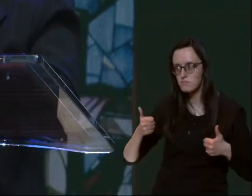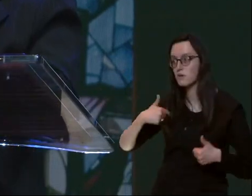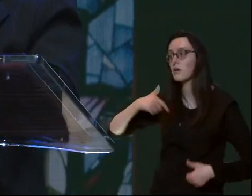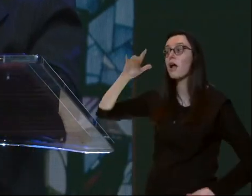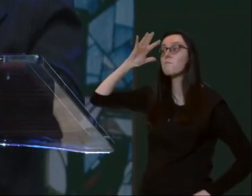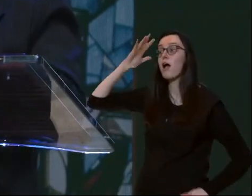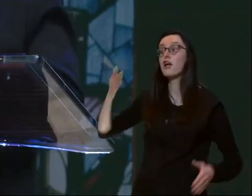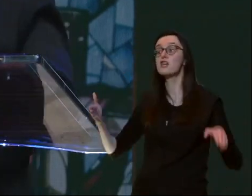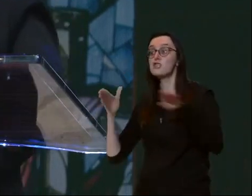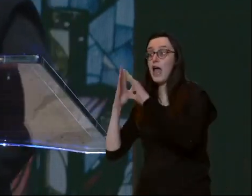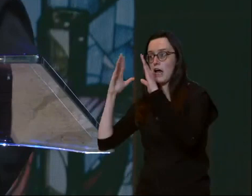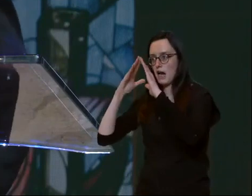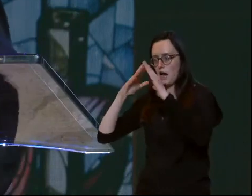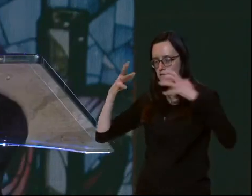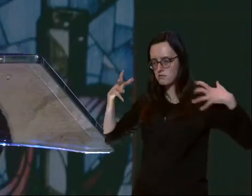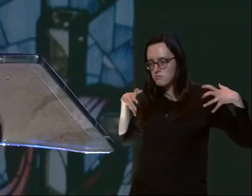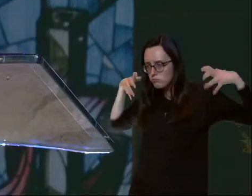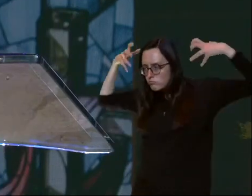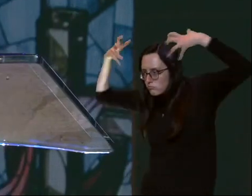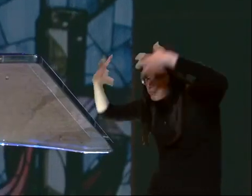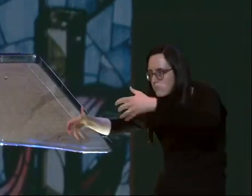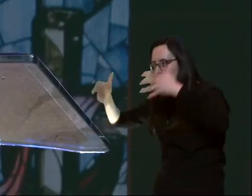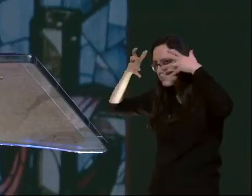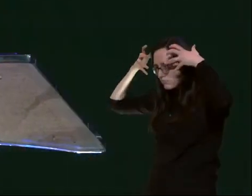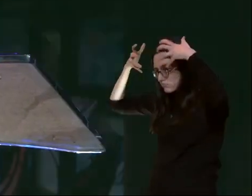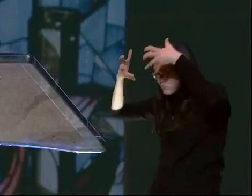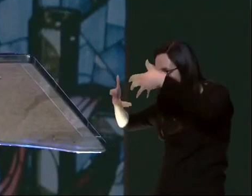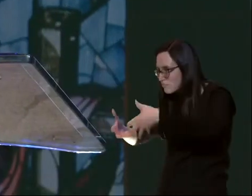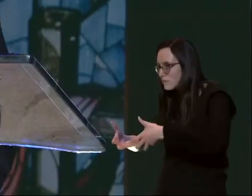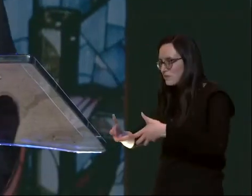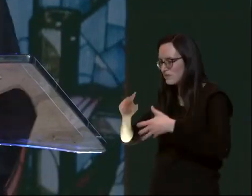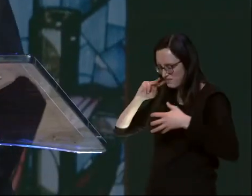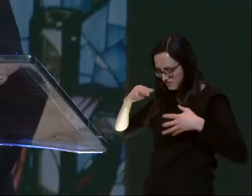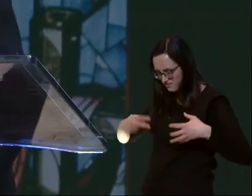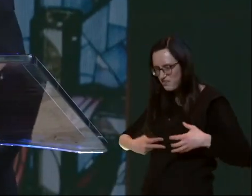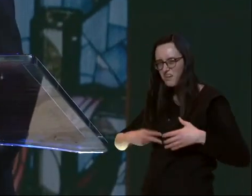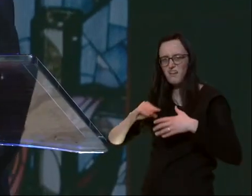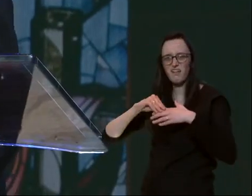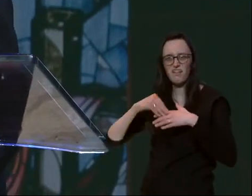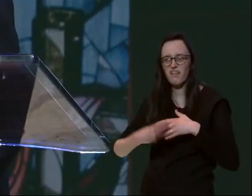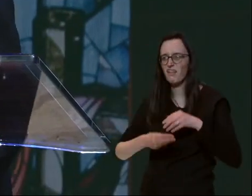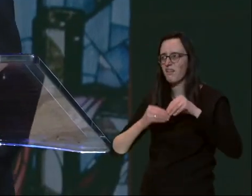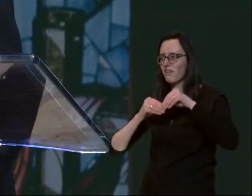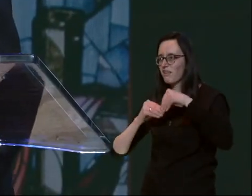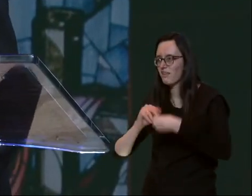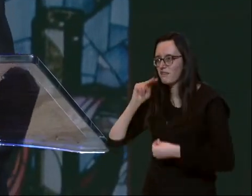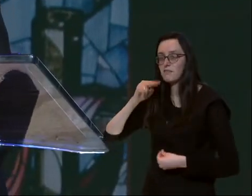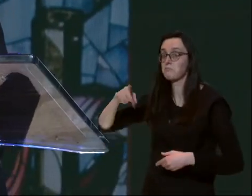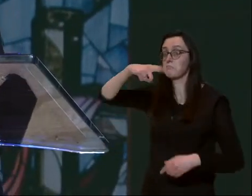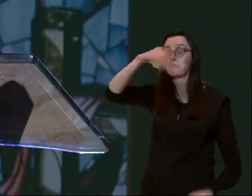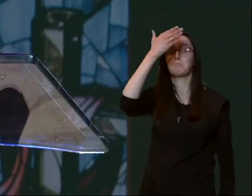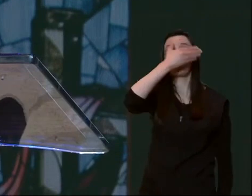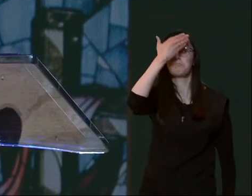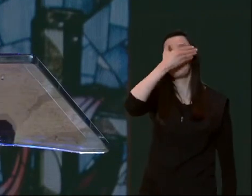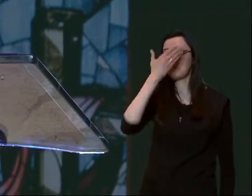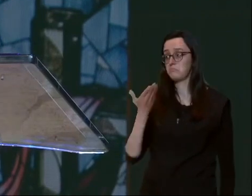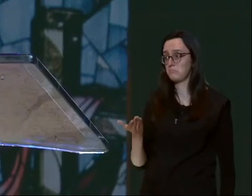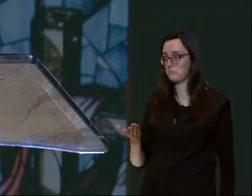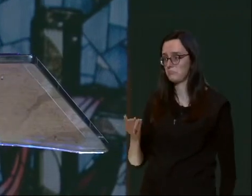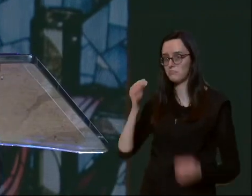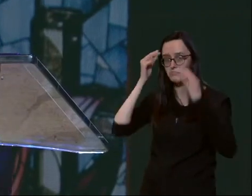seu uniforme, ele contemplava o verdadeiro Naamã. Ele